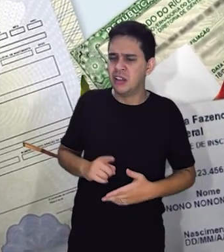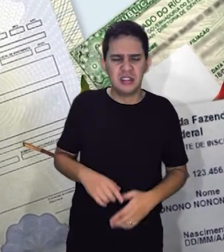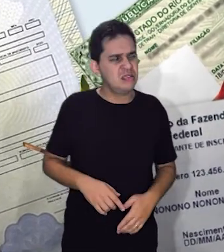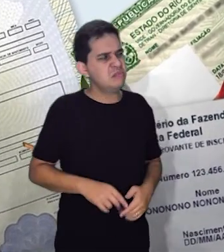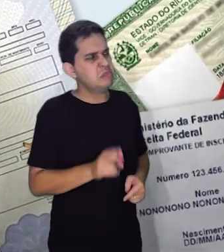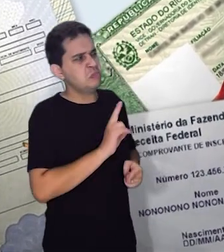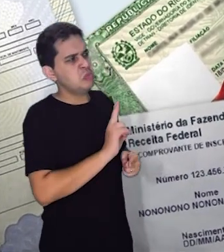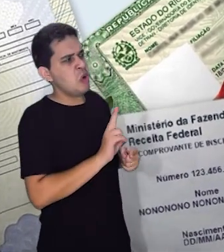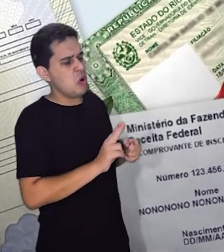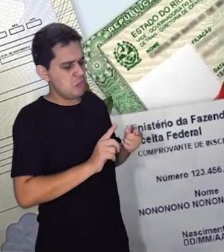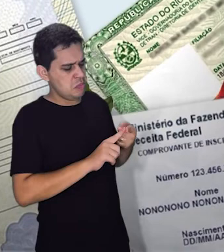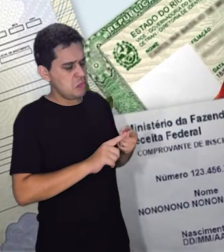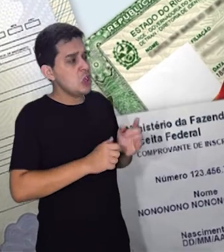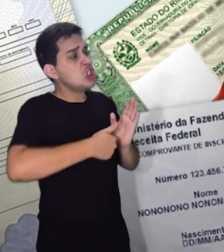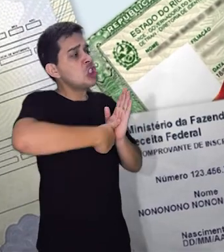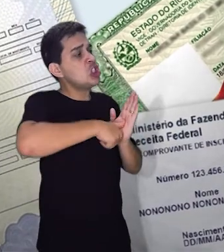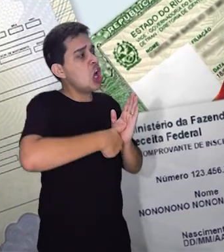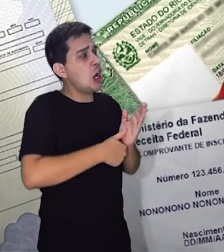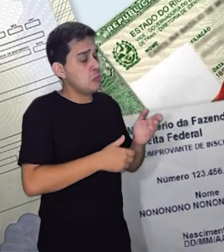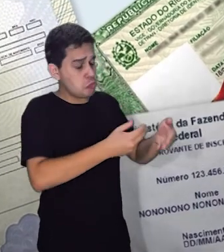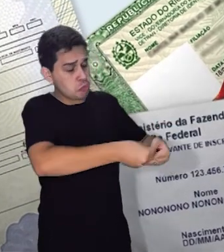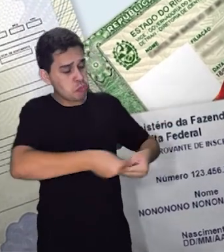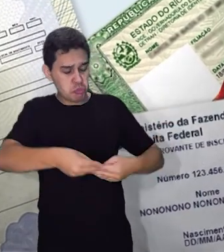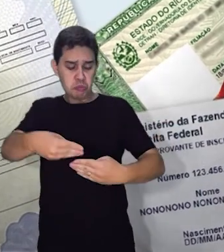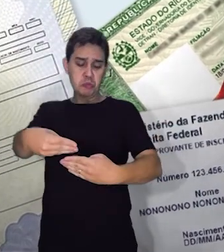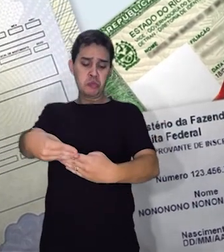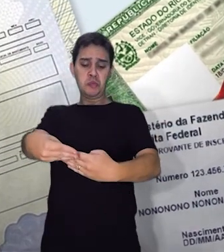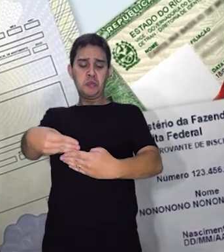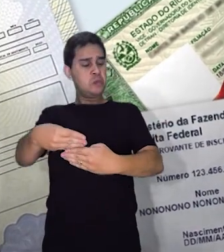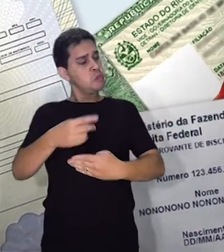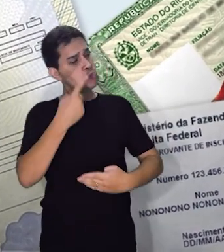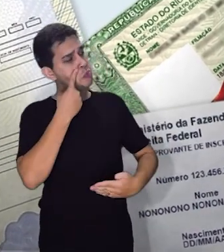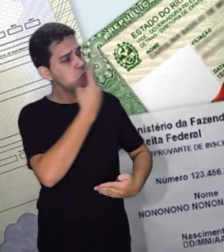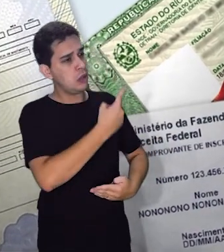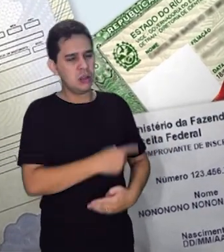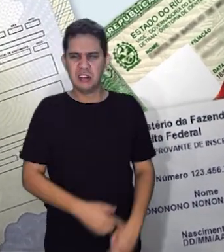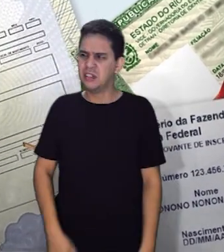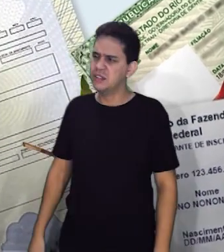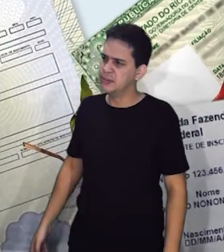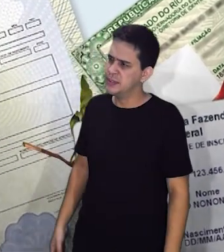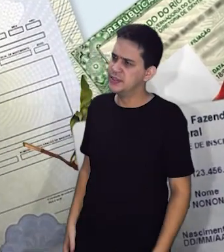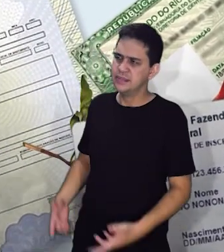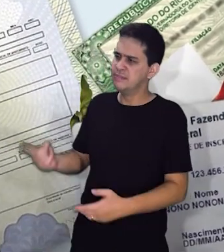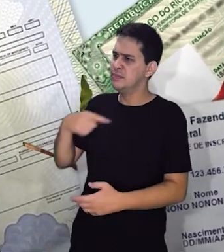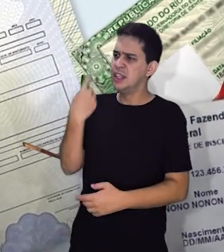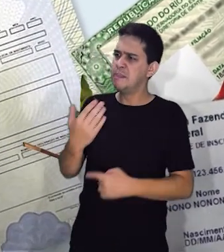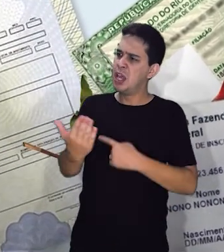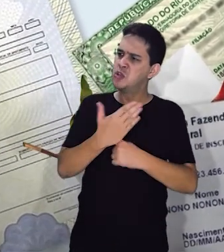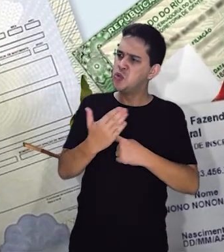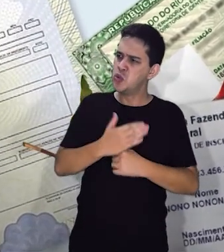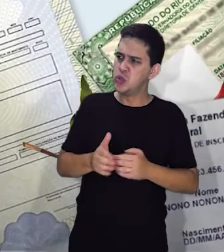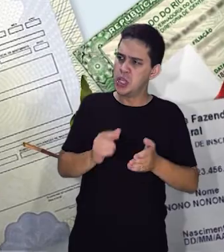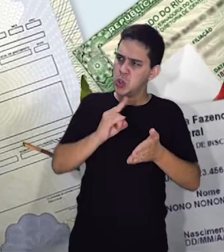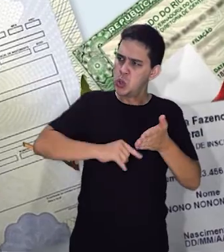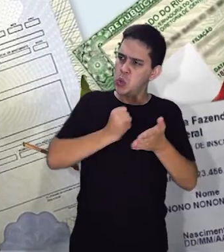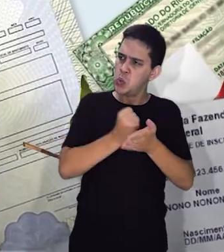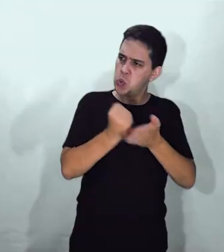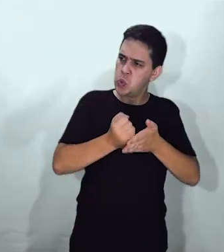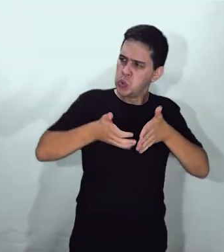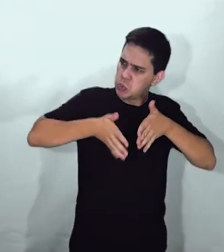todo mês conferem pra ver se sou eu mesmo. É engraçado que não tem ninguém pra me arranjar uma certidão de nascimento, né? Preso também tem direito.